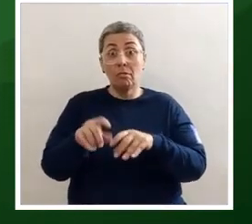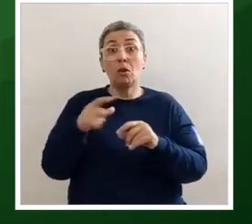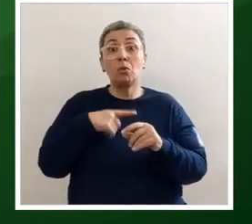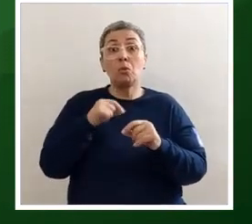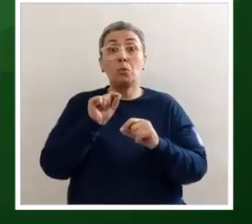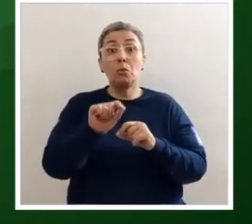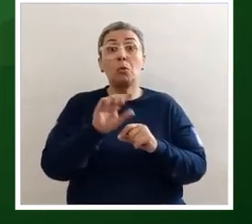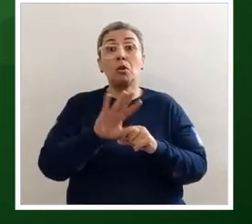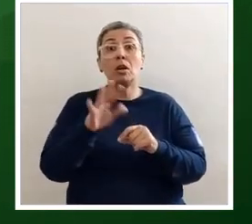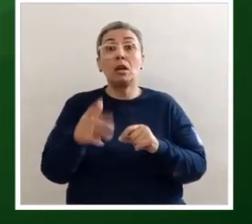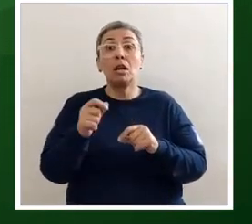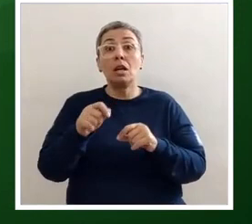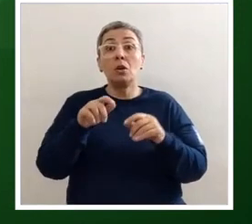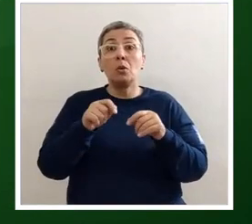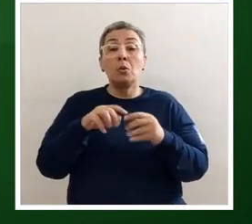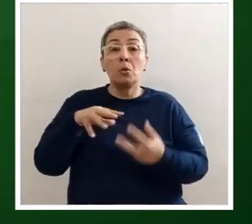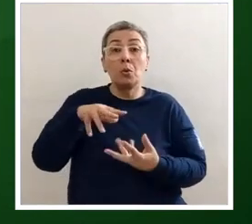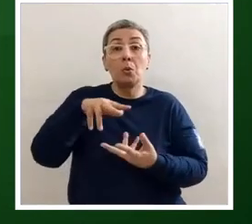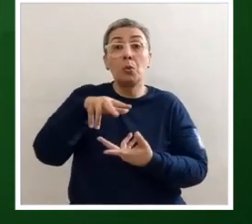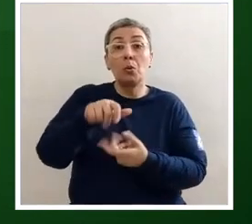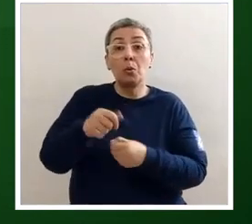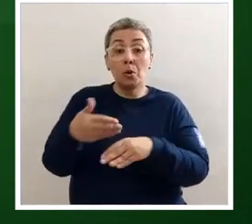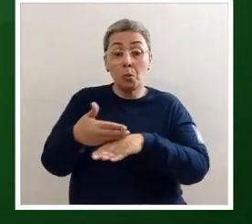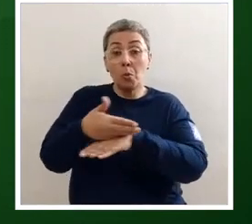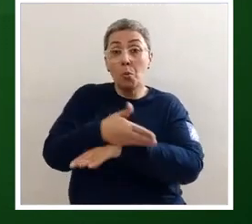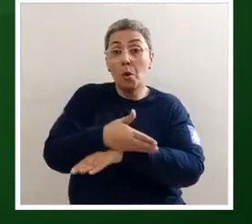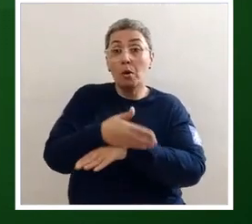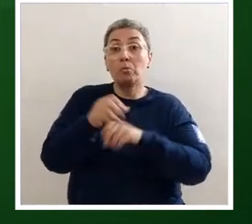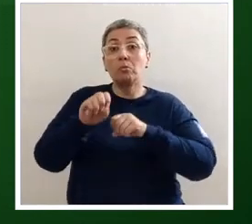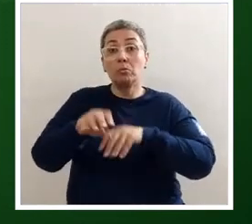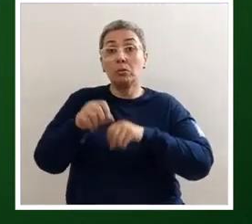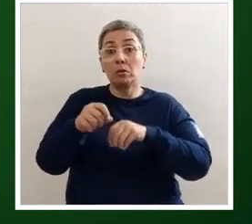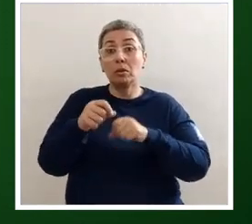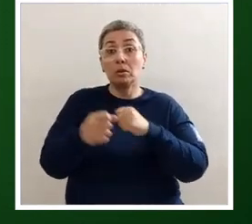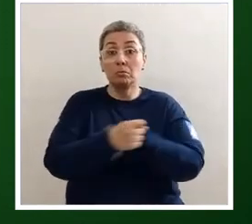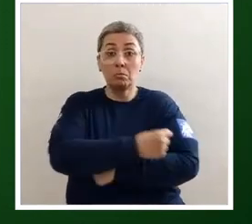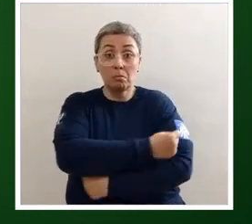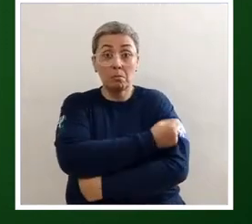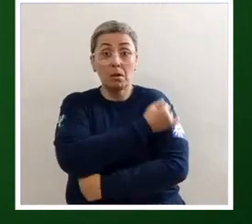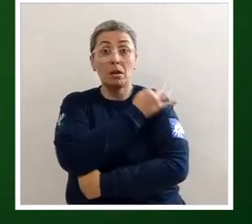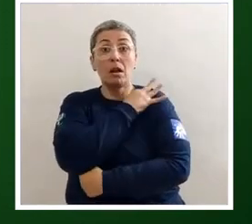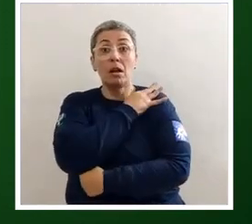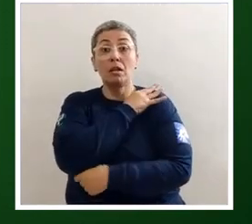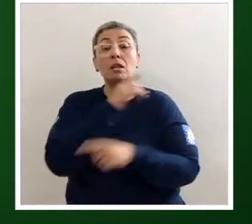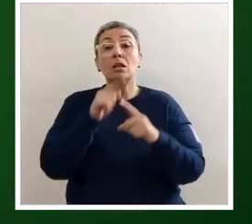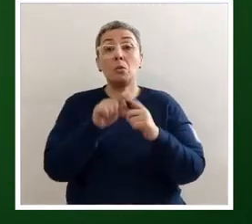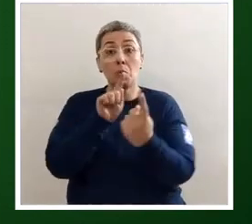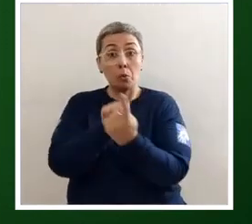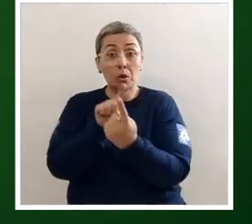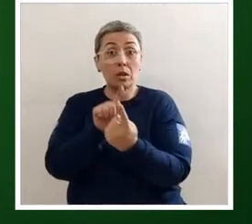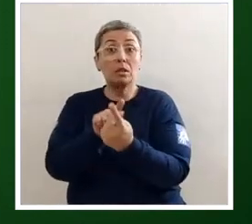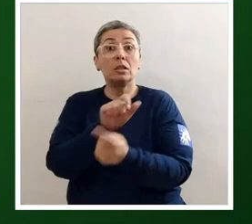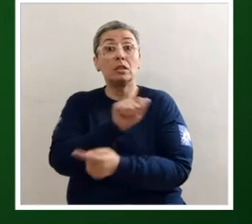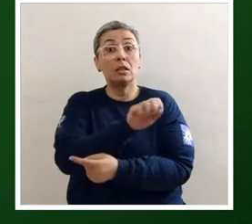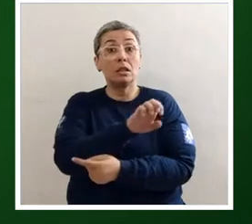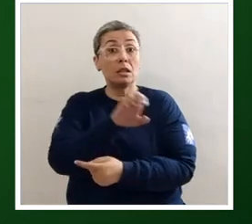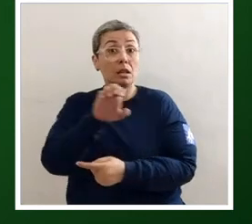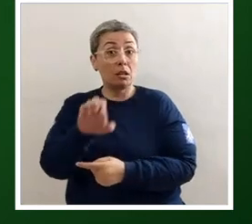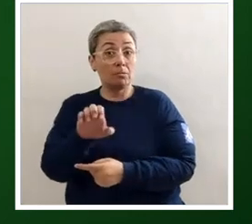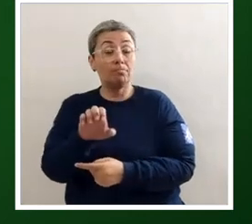a questão da universalização do acesso à educação básica e ao atendimento educacional